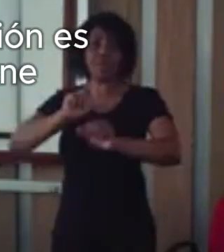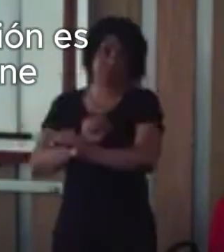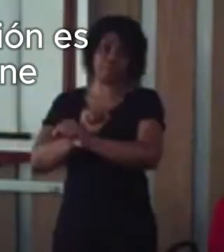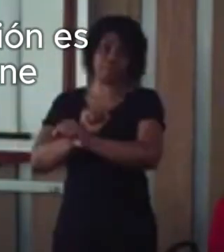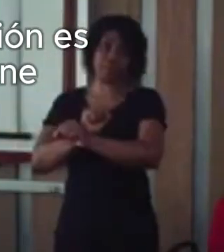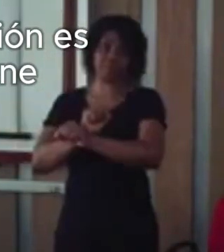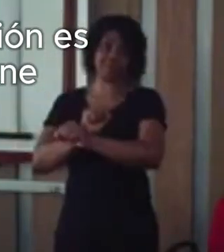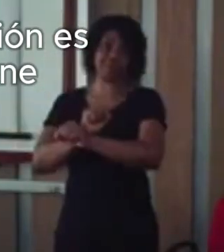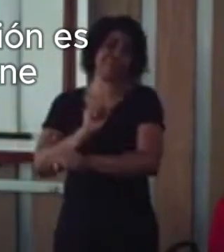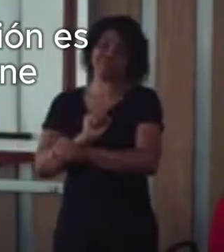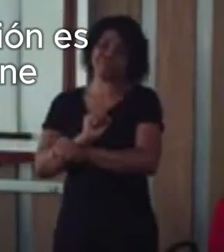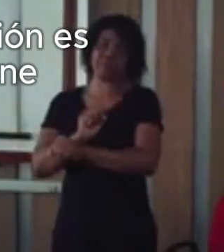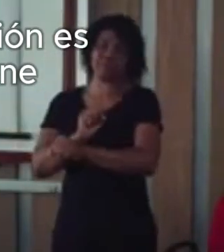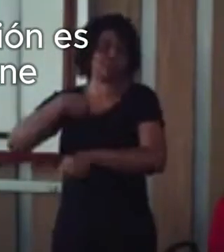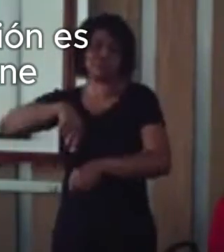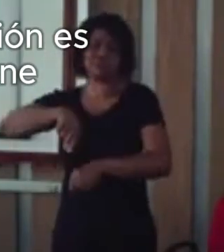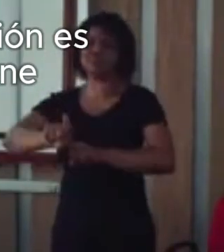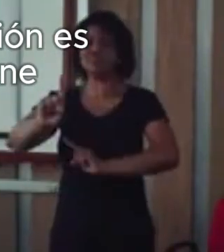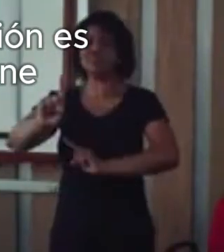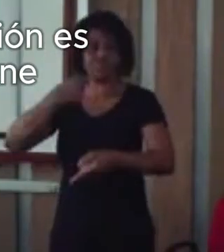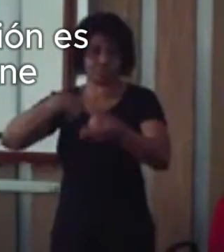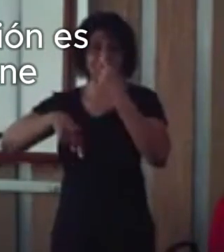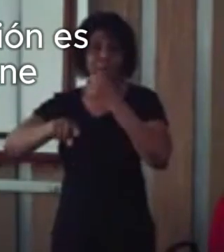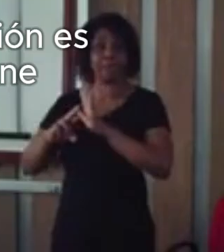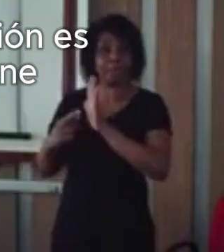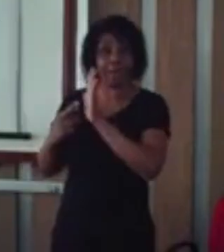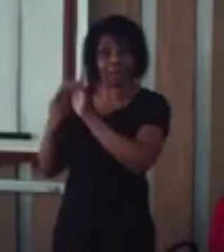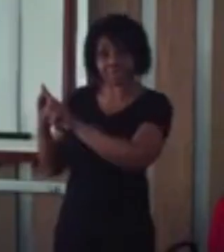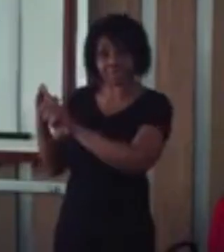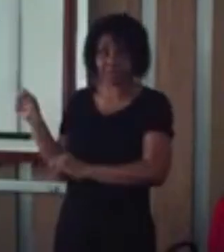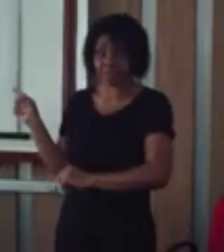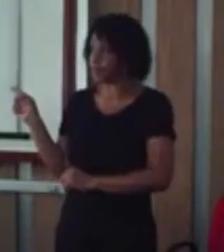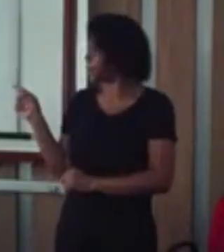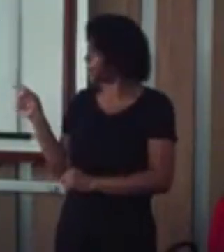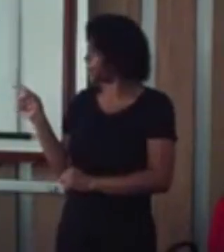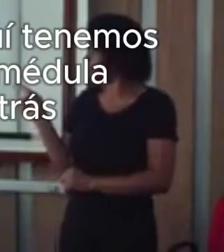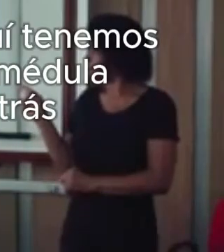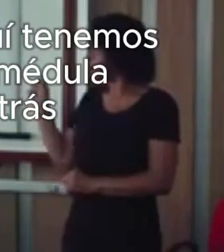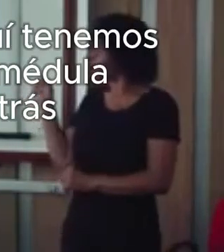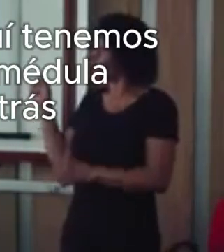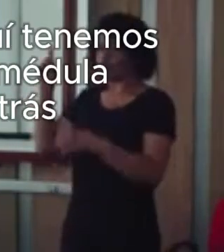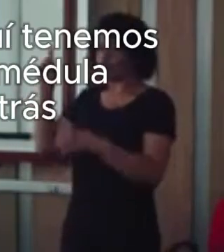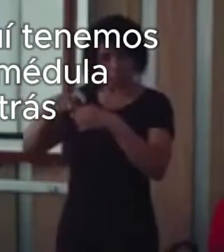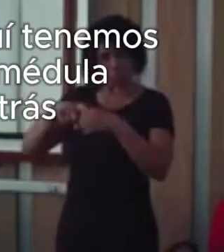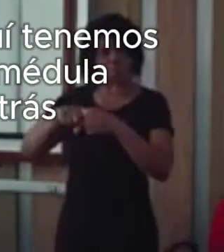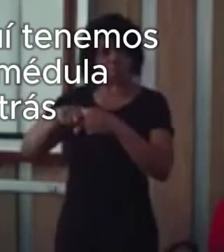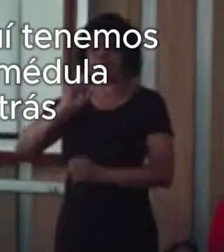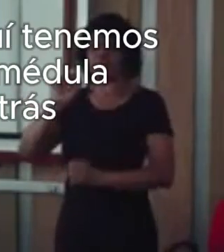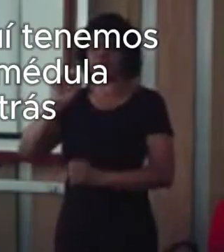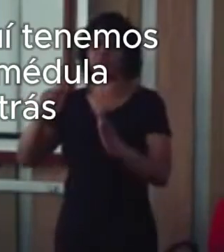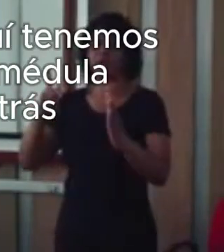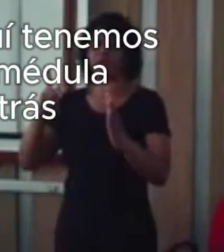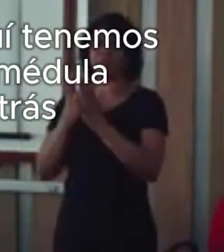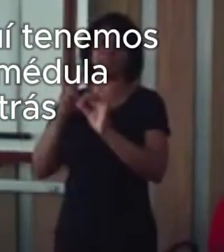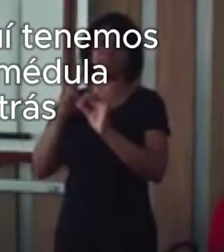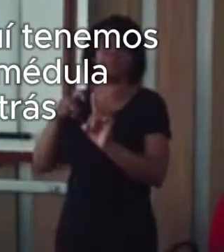não passa mais, né, que é o que está representado aqui. Isso aqui, recapitulando, né, o que acontece na